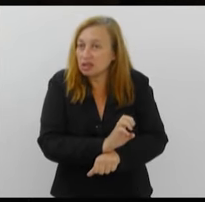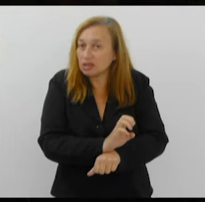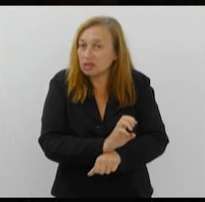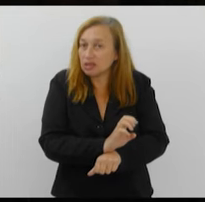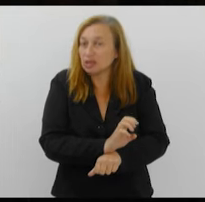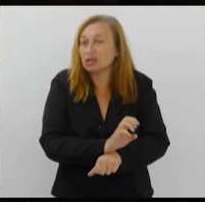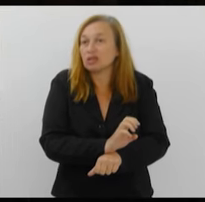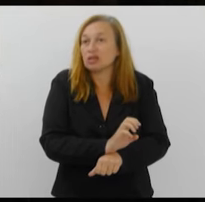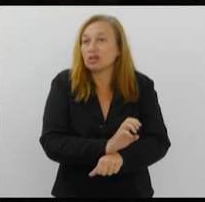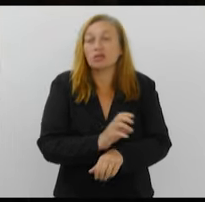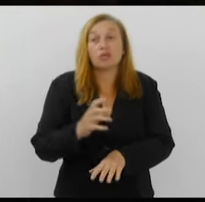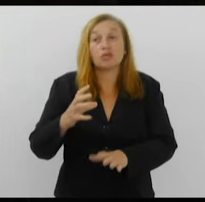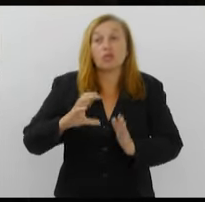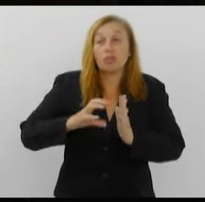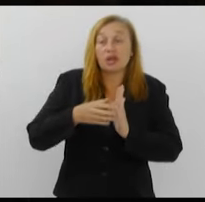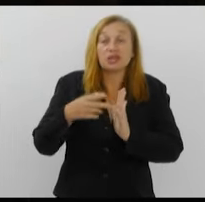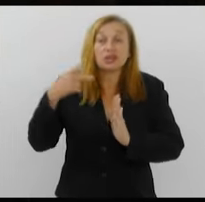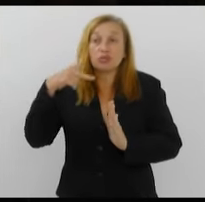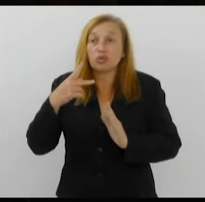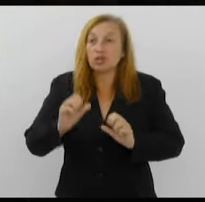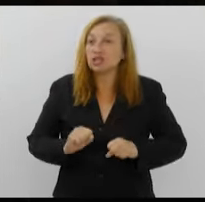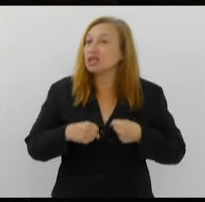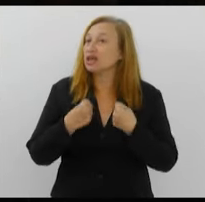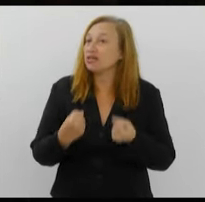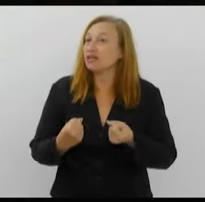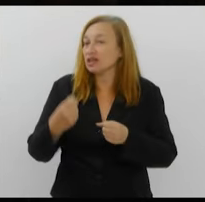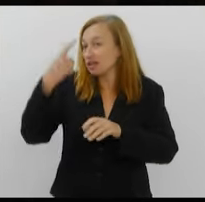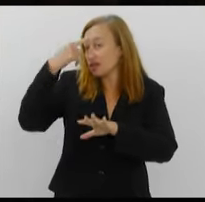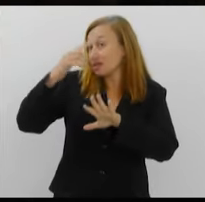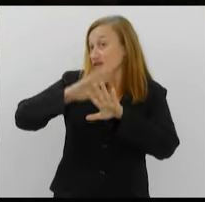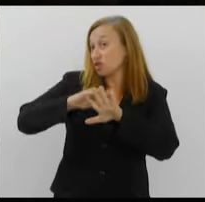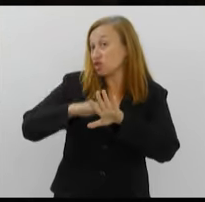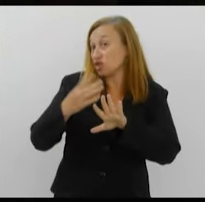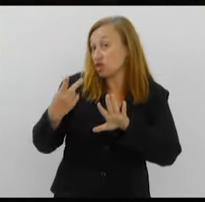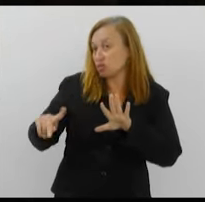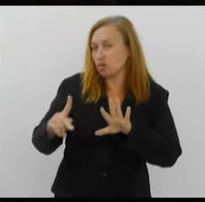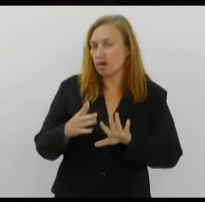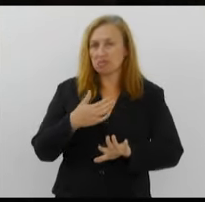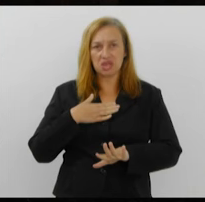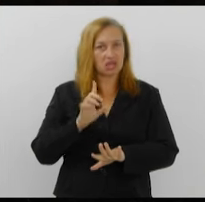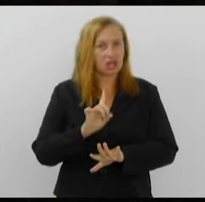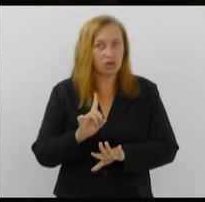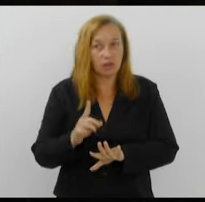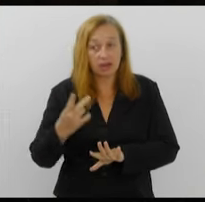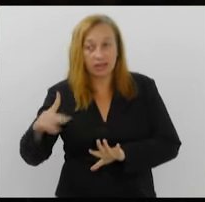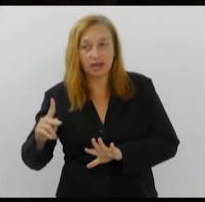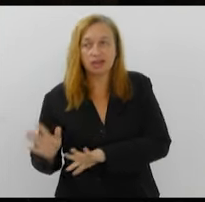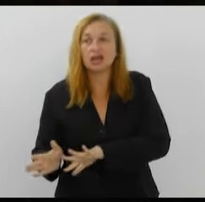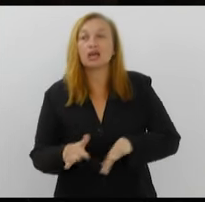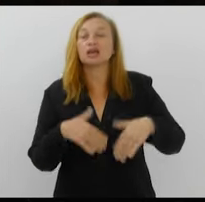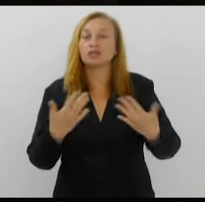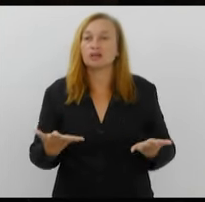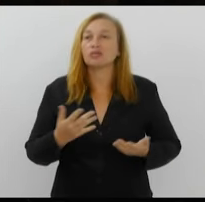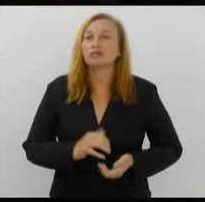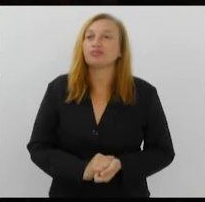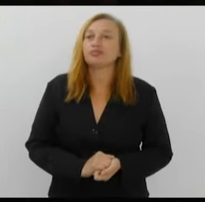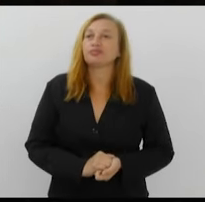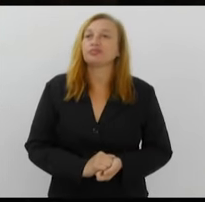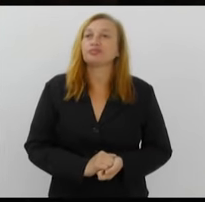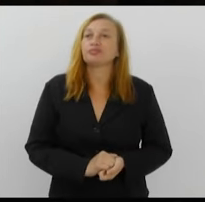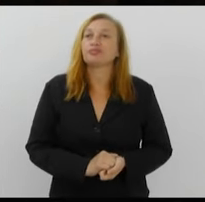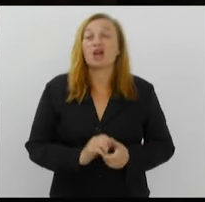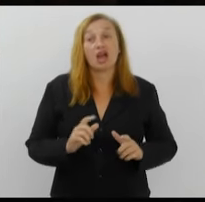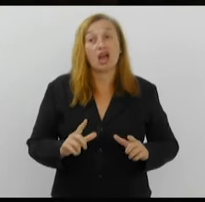um partido político que defende as suas teses, não necessariamente as minhas. Portanto, agir em nome